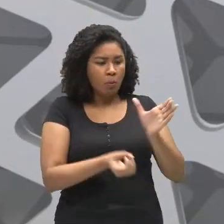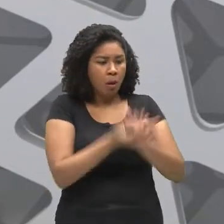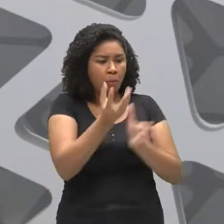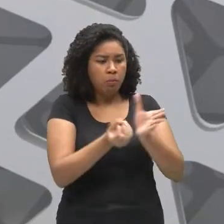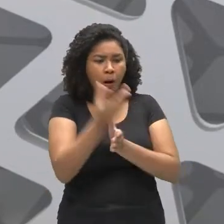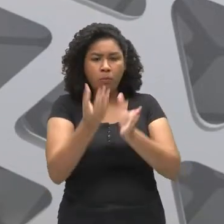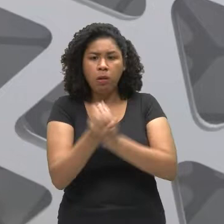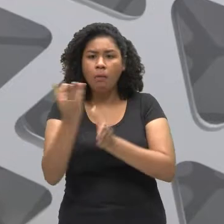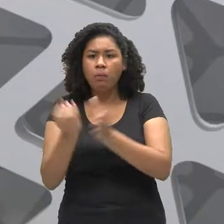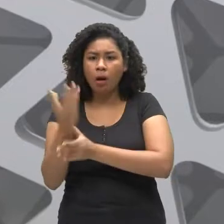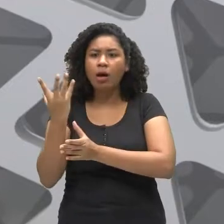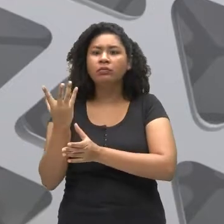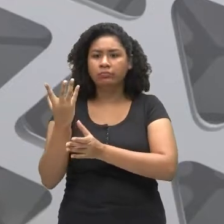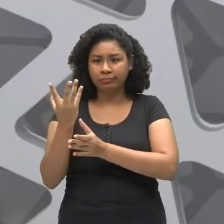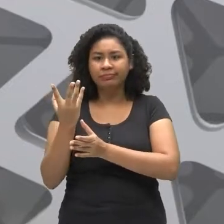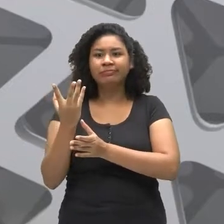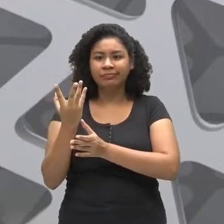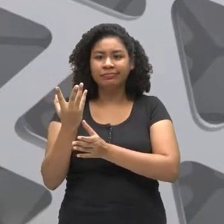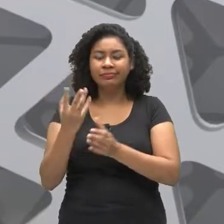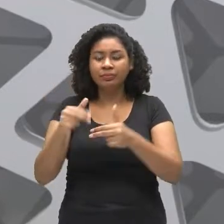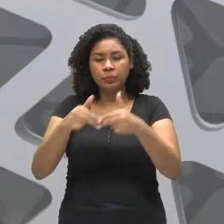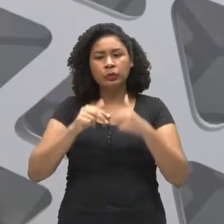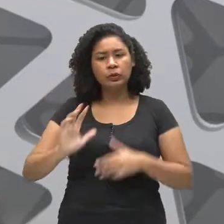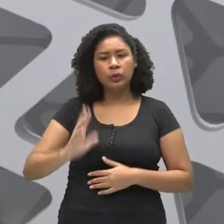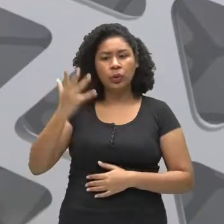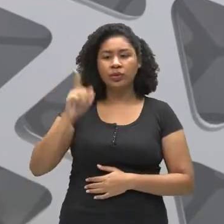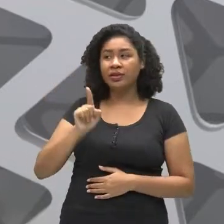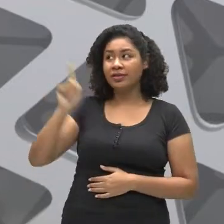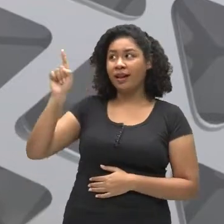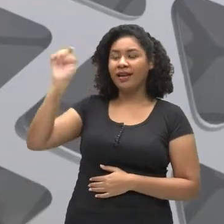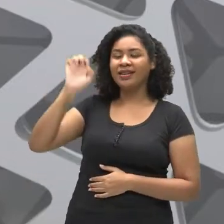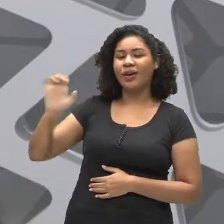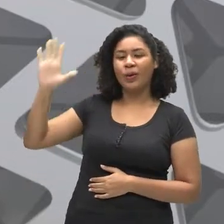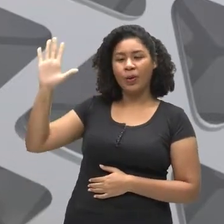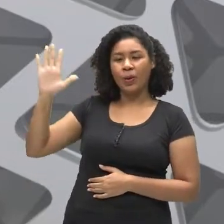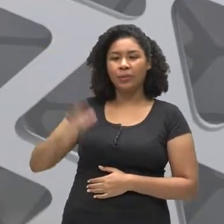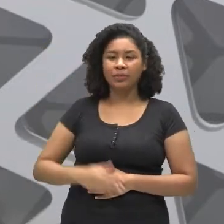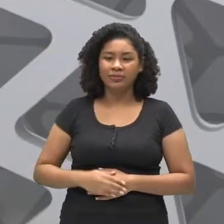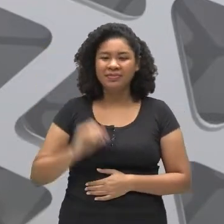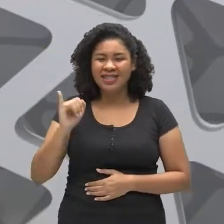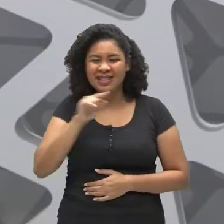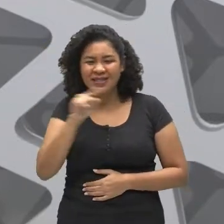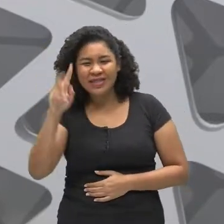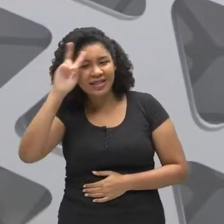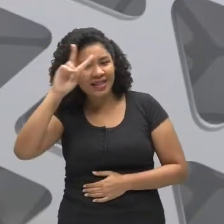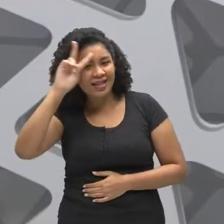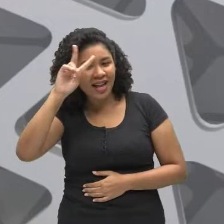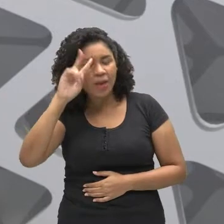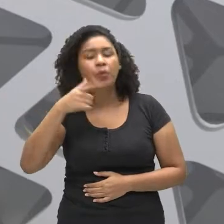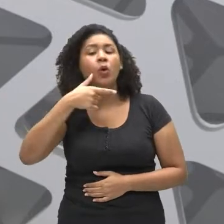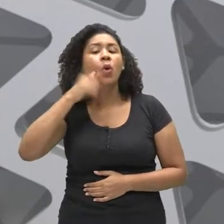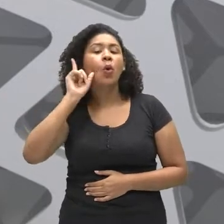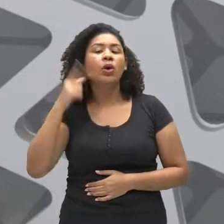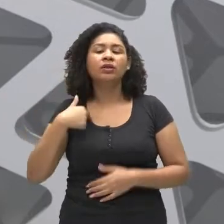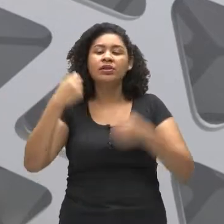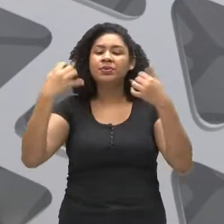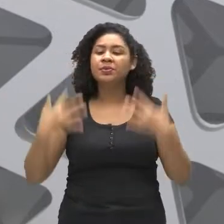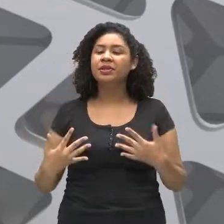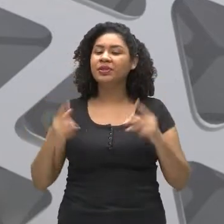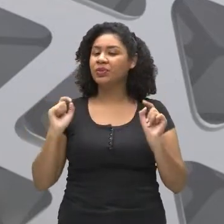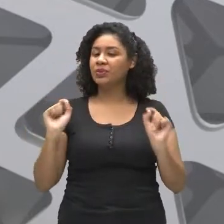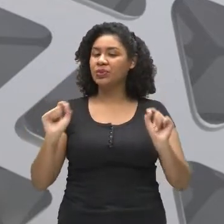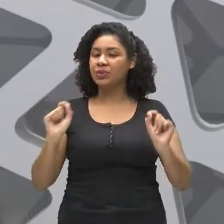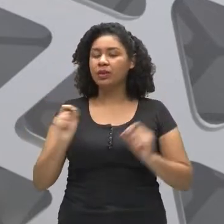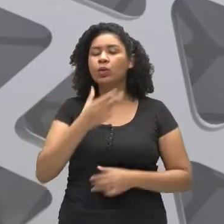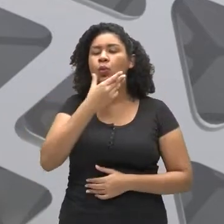aconteceu na Europa de uma maneira muito eficaz. Porque se vocês devem lembrar, eu falei ontem o seguinte, que quando Lutero, ele vai